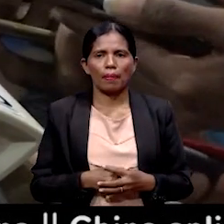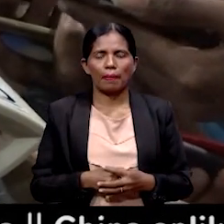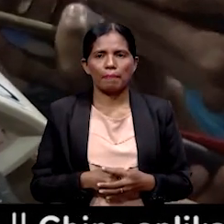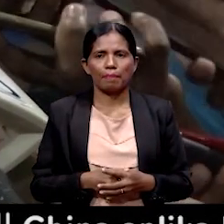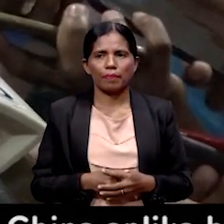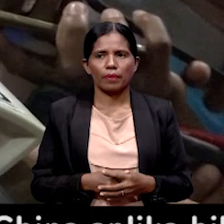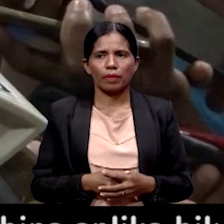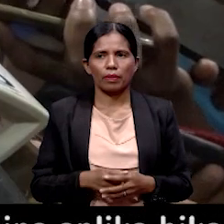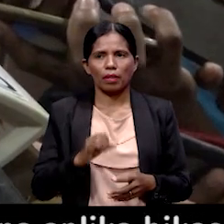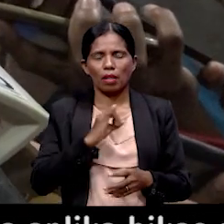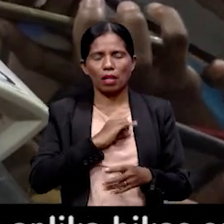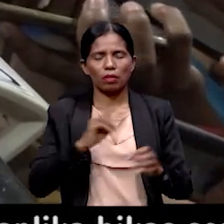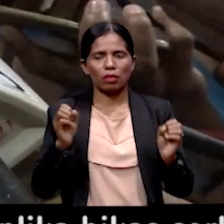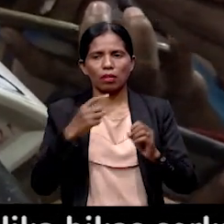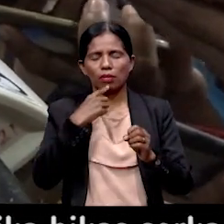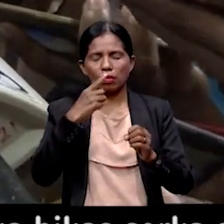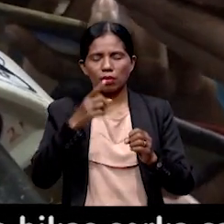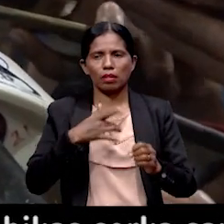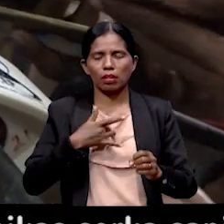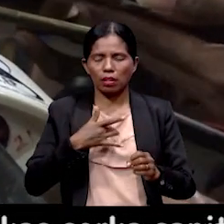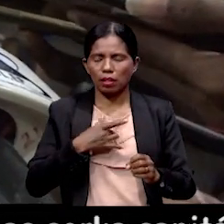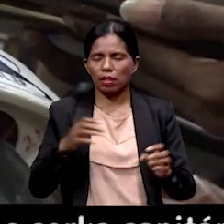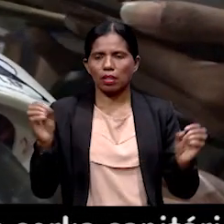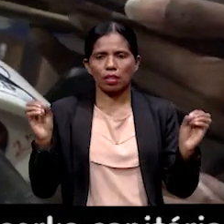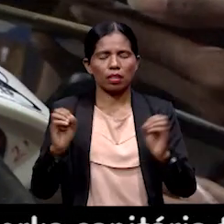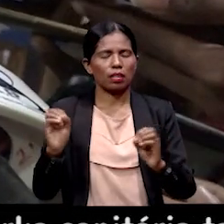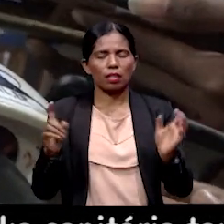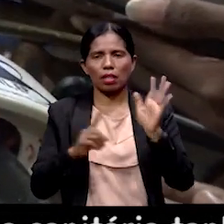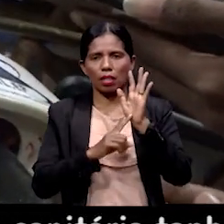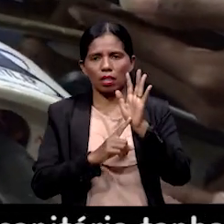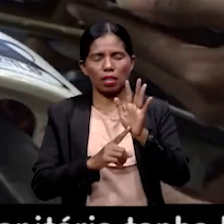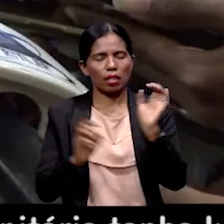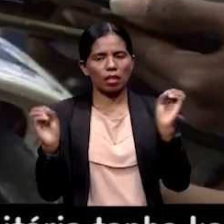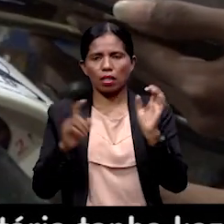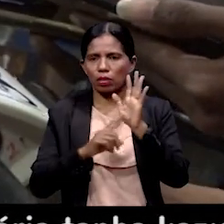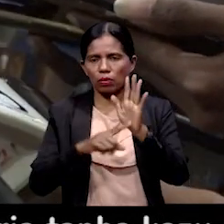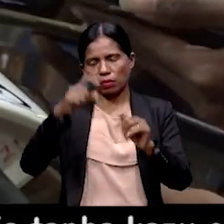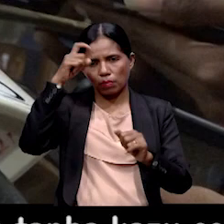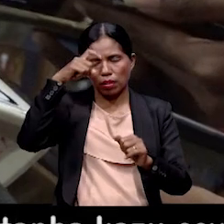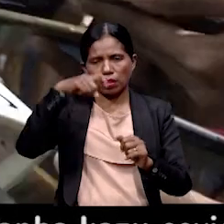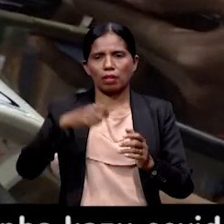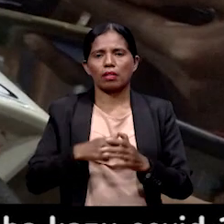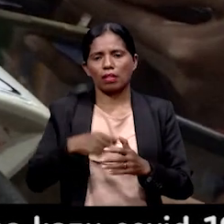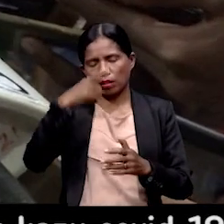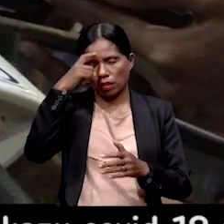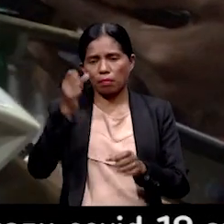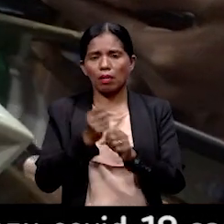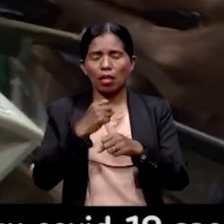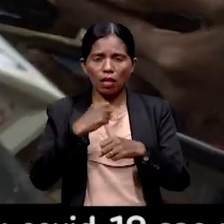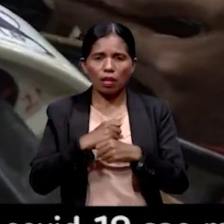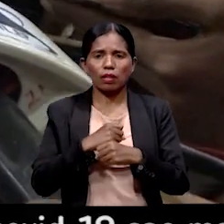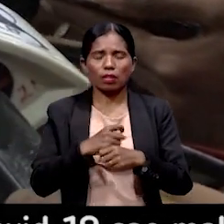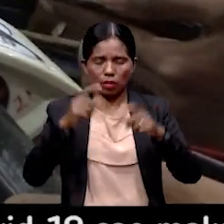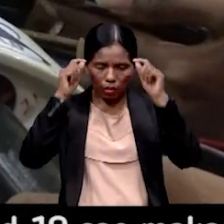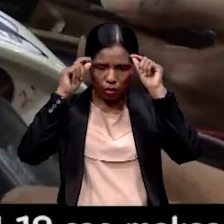Ha un nem temi i assentimenti scala ia, nem ha tutto ma tene. Tambo halo bua di non è, Timor